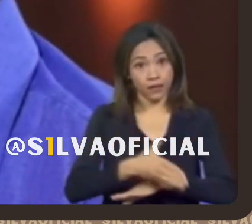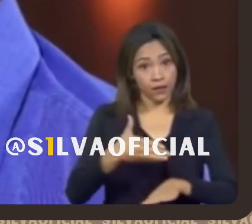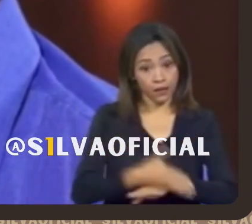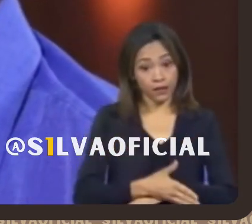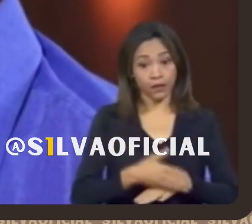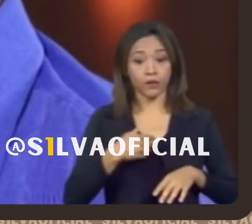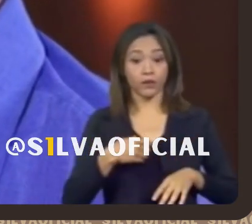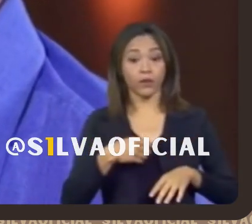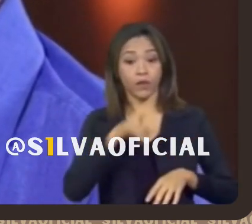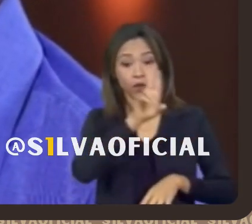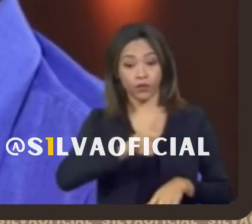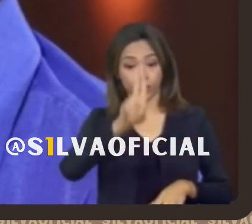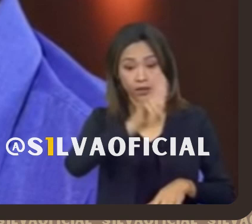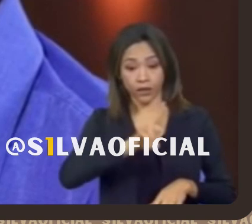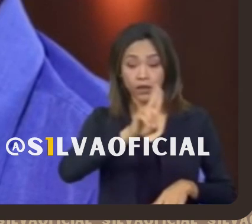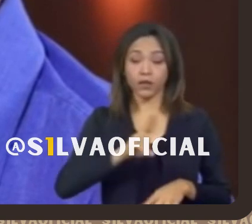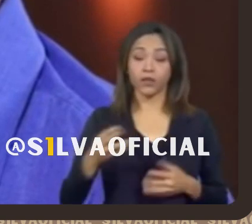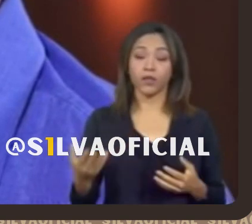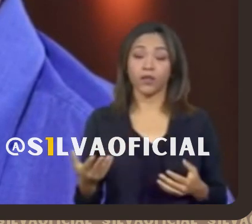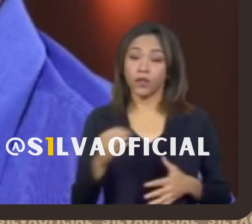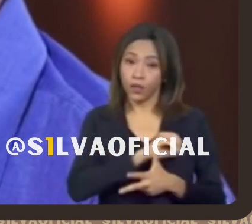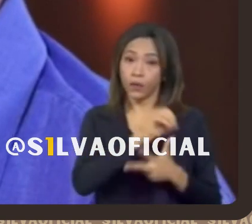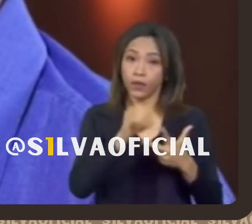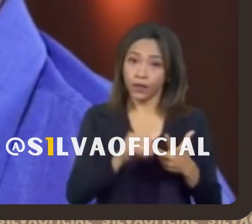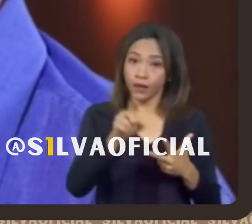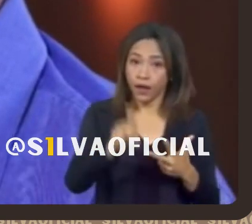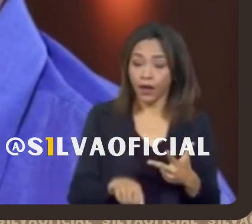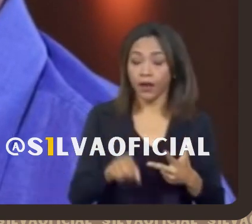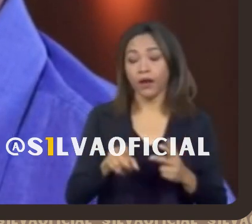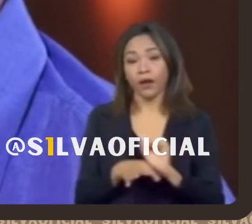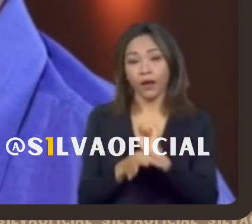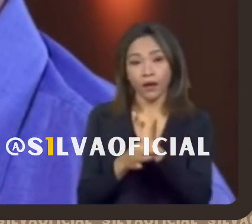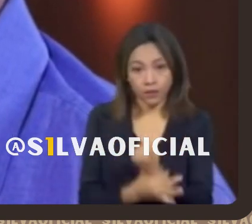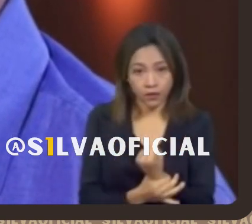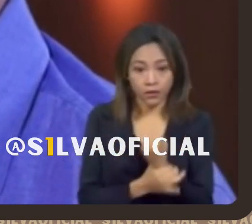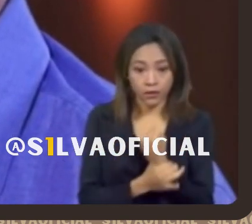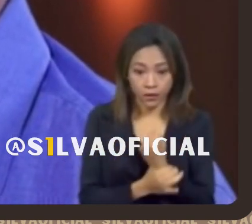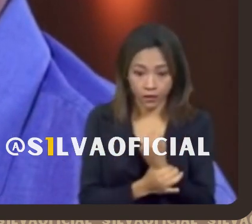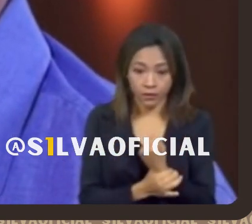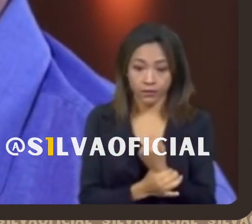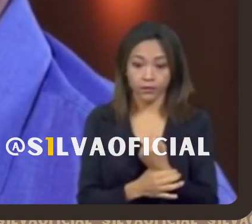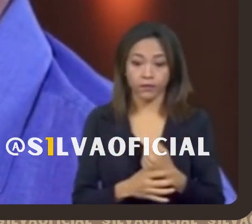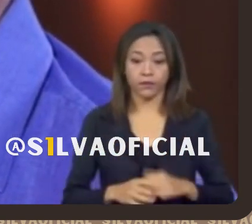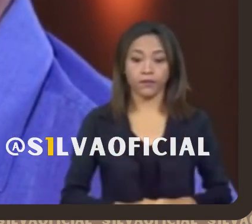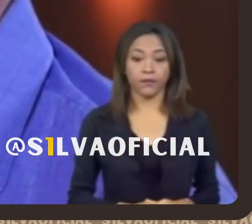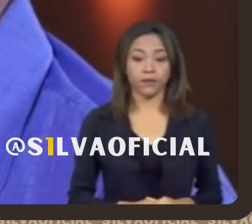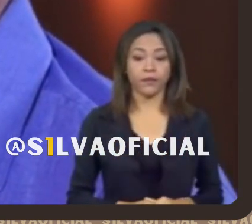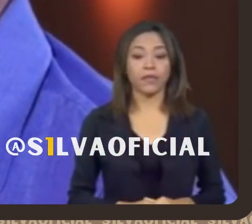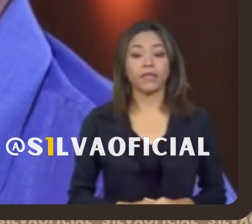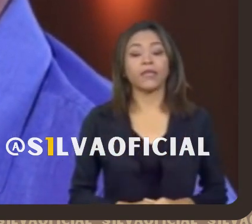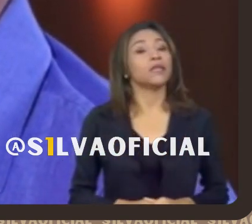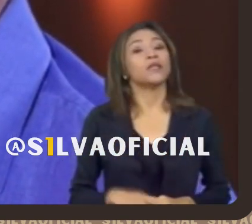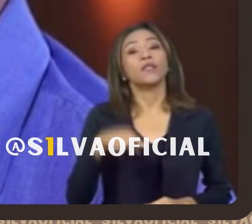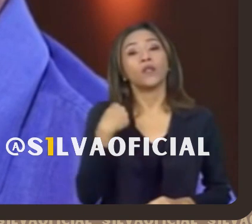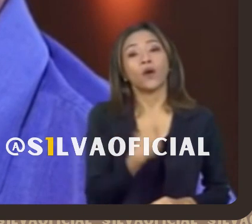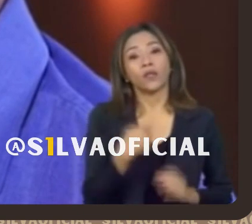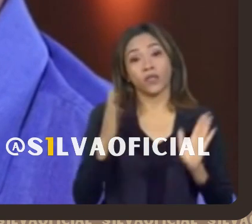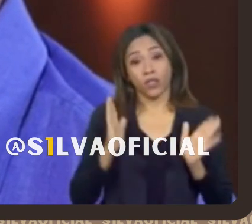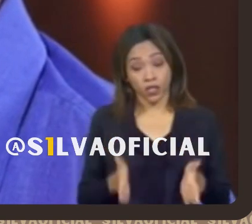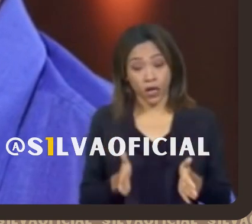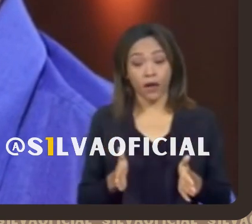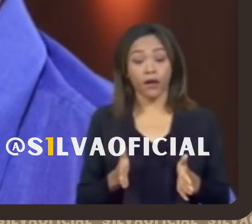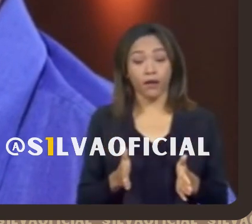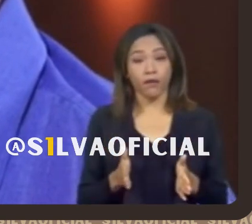garantir que os jovens brasileiros possam ter acesso ao Bras e nós realizamos foi concluído